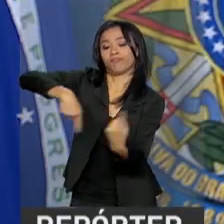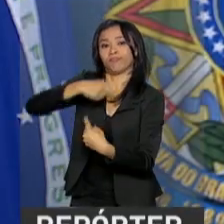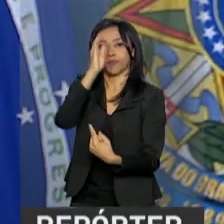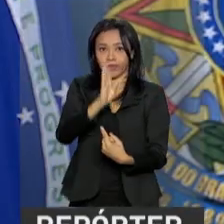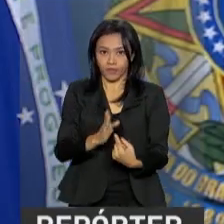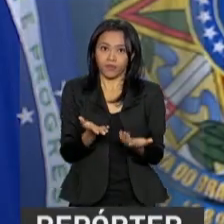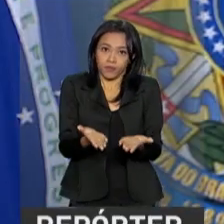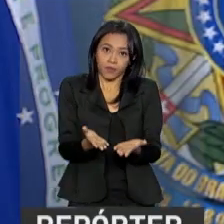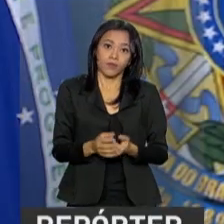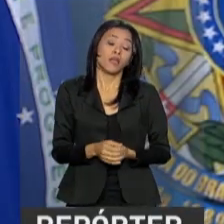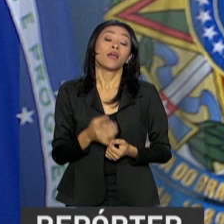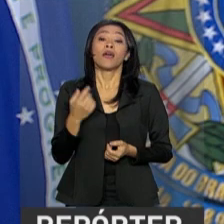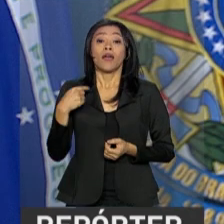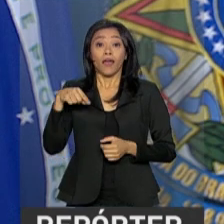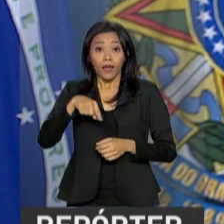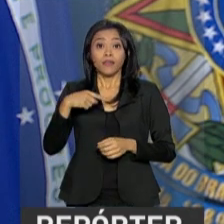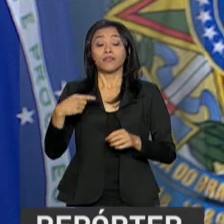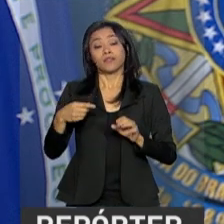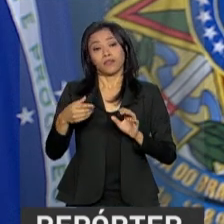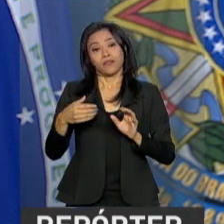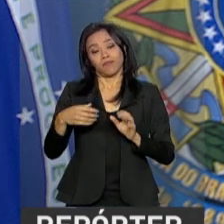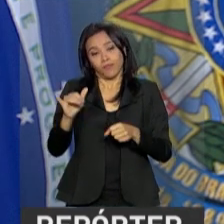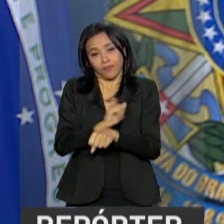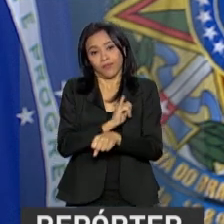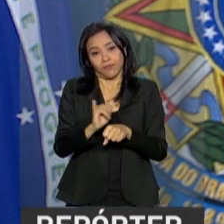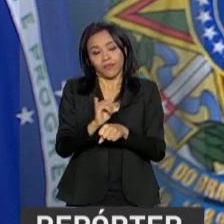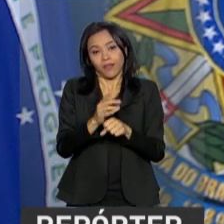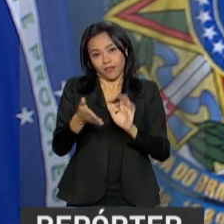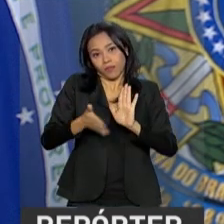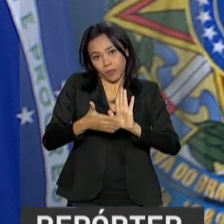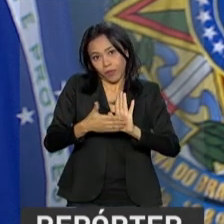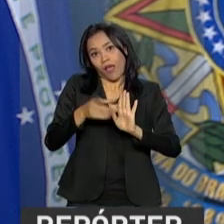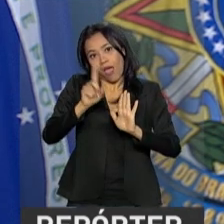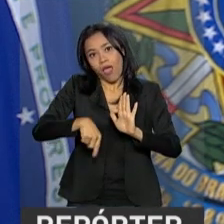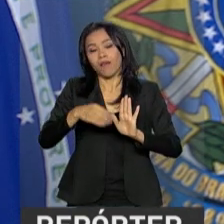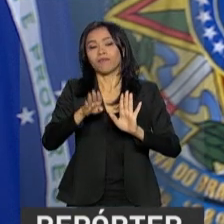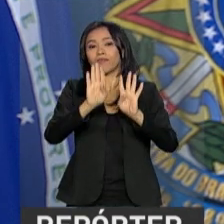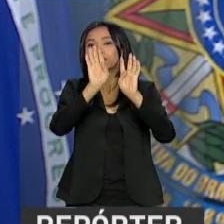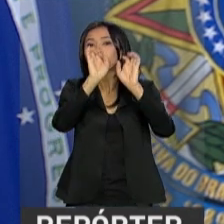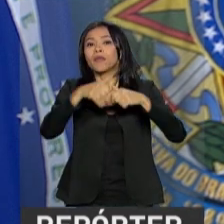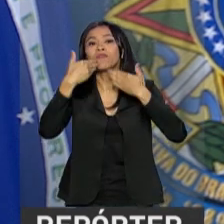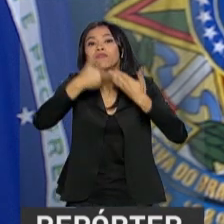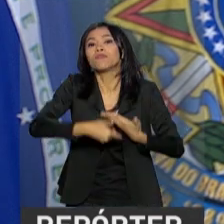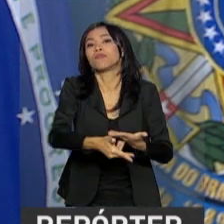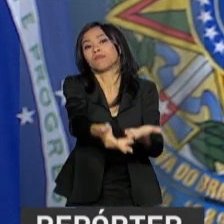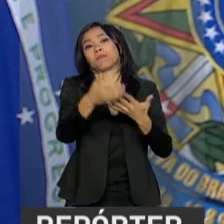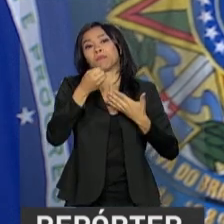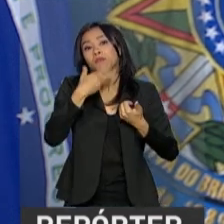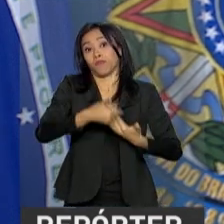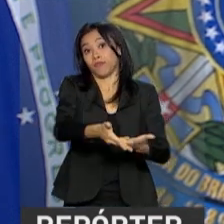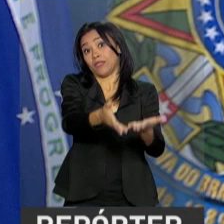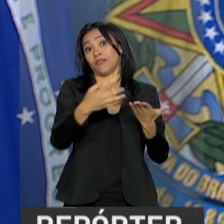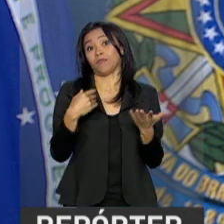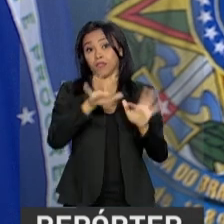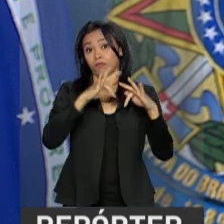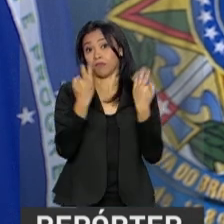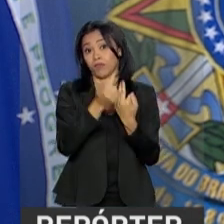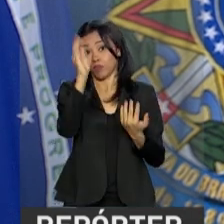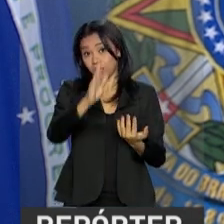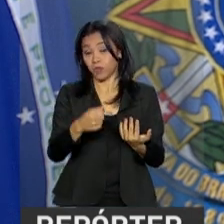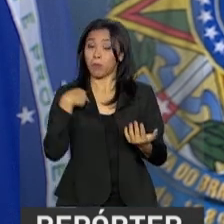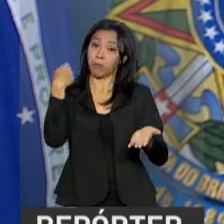seguro que essa medida será muito bem recebida pelas famílias brasileiras poderá ajudar a pagar uma dívida